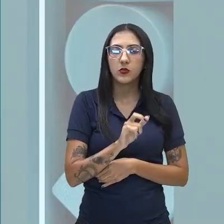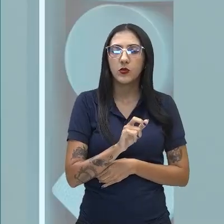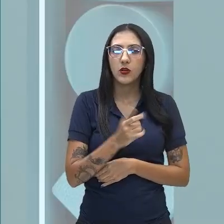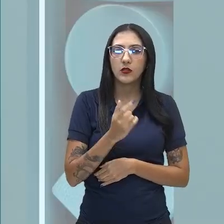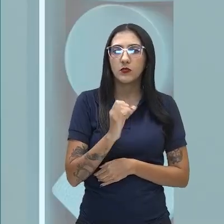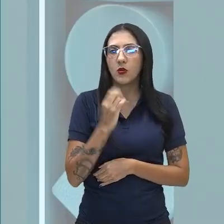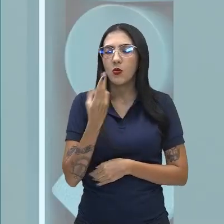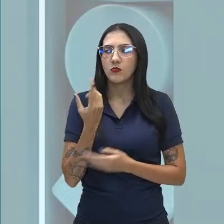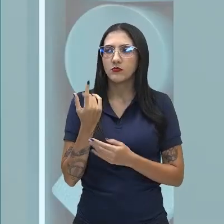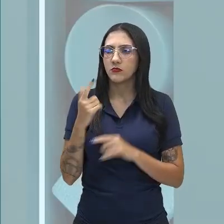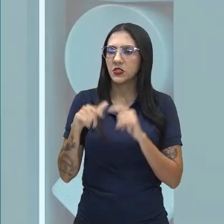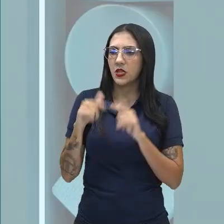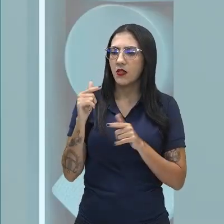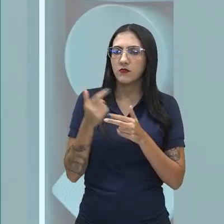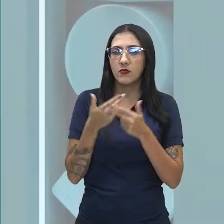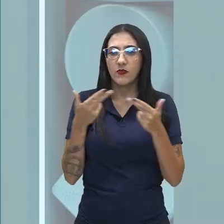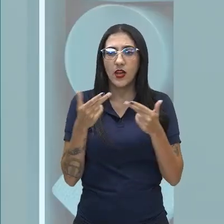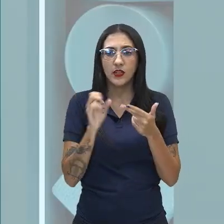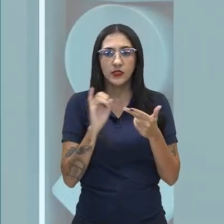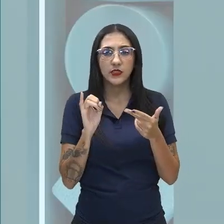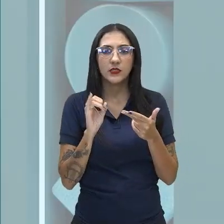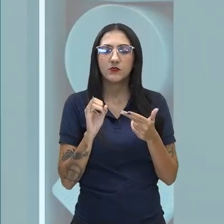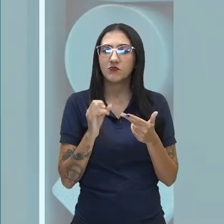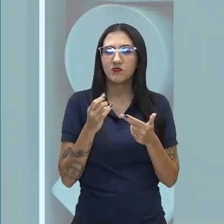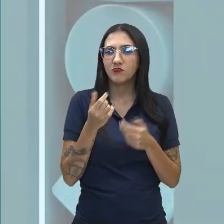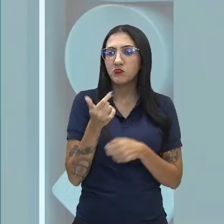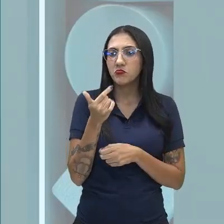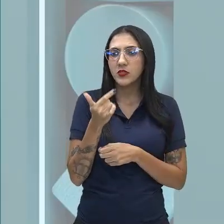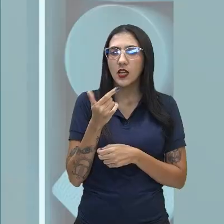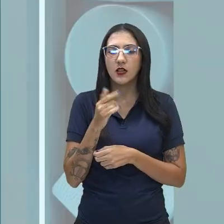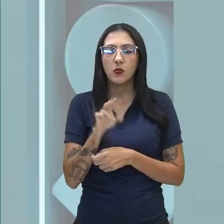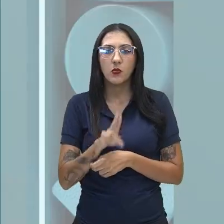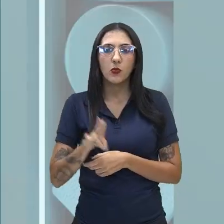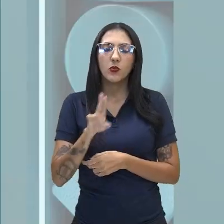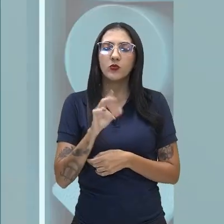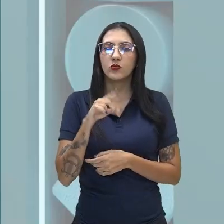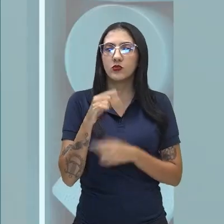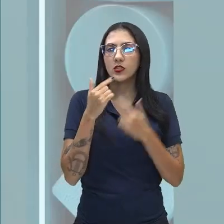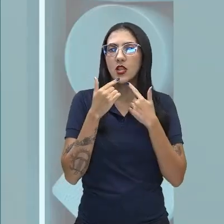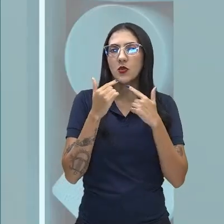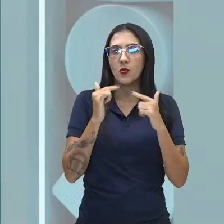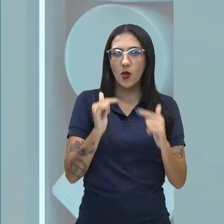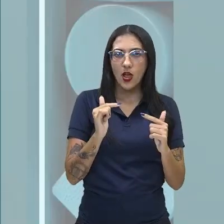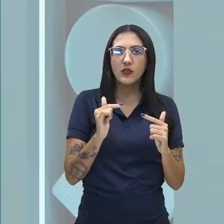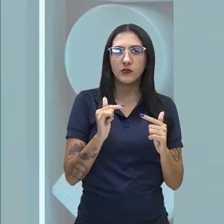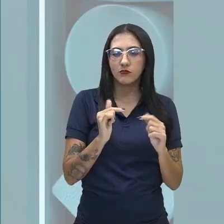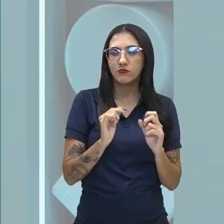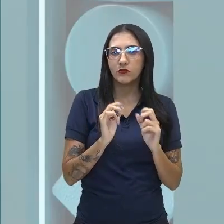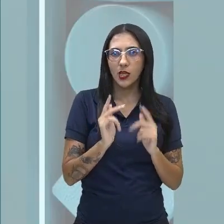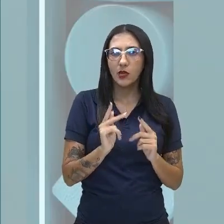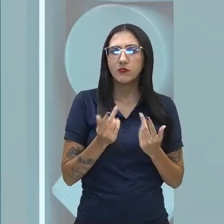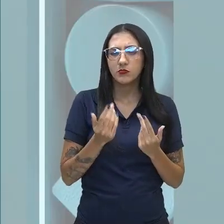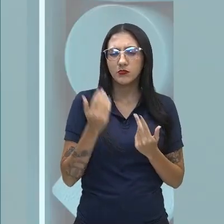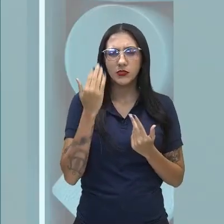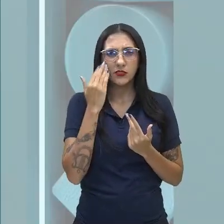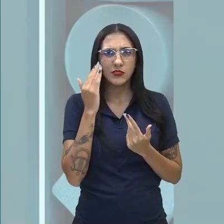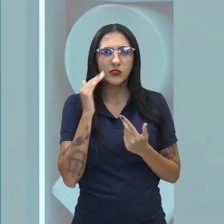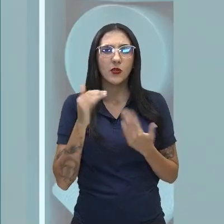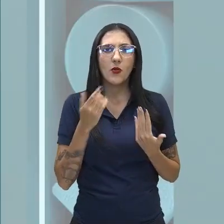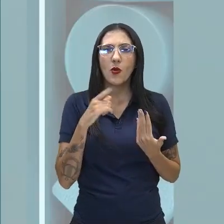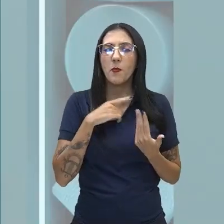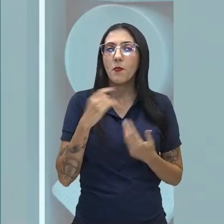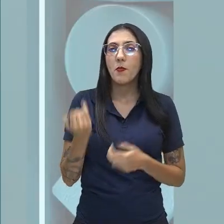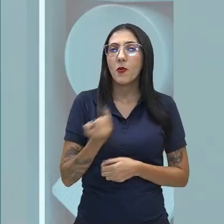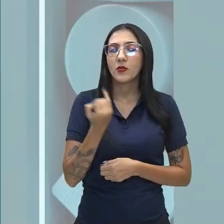dos objetos se não for mediatizados pela linguagem. Você entendeu, então, a importância,